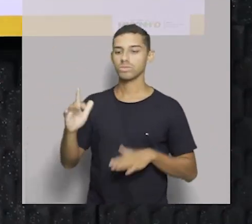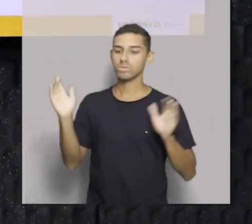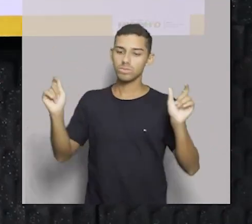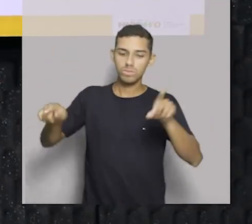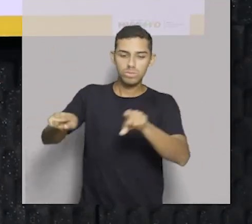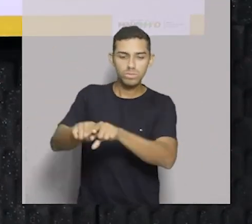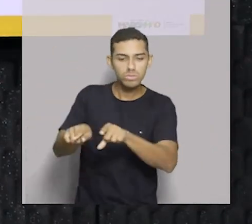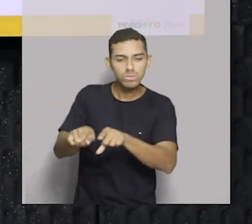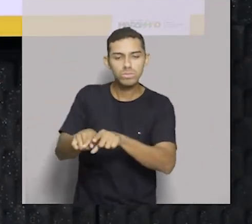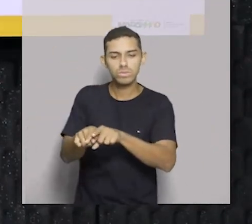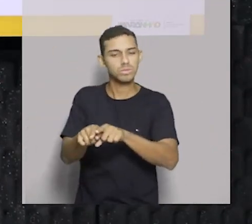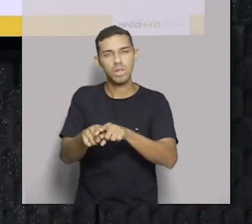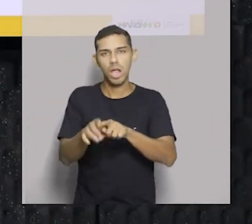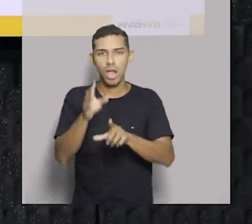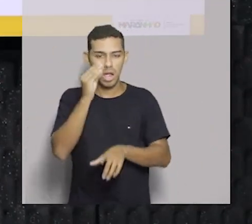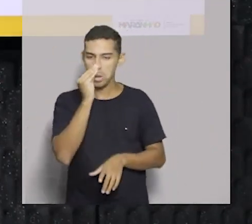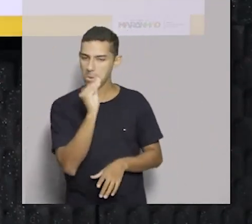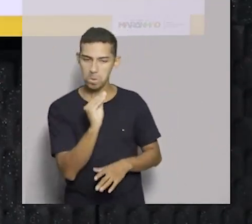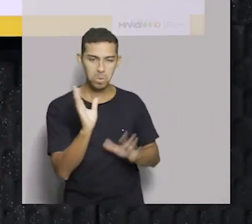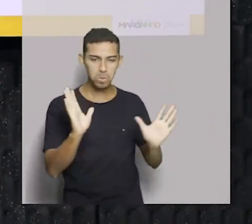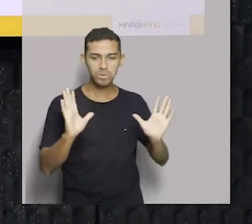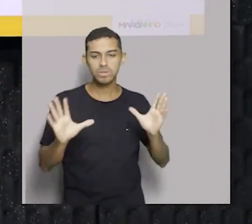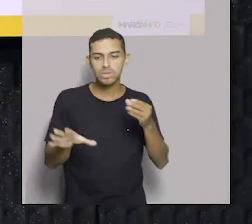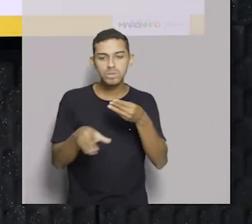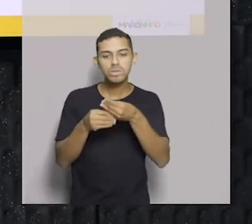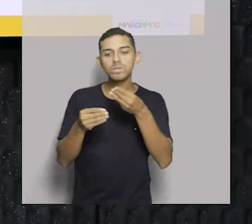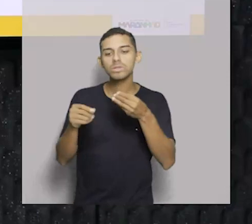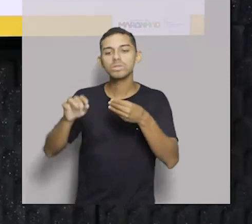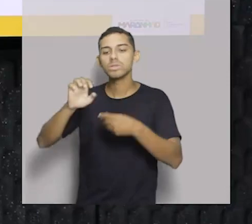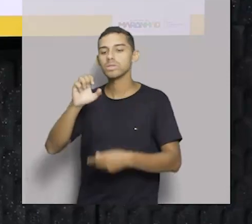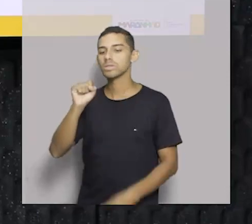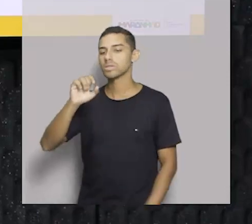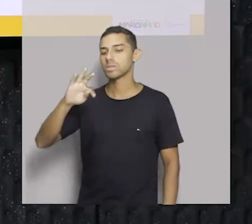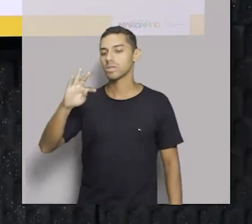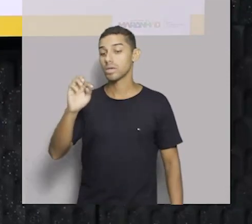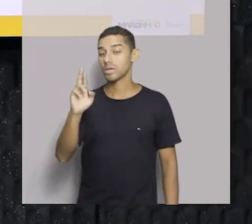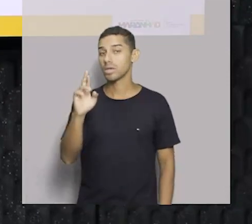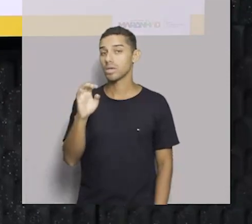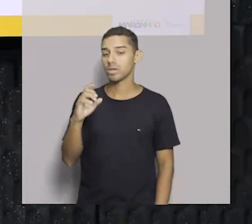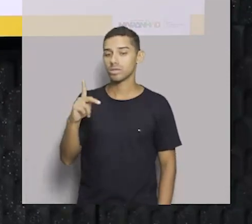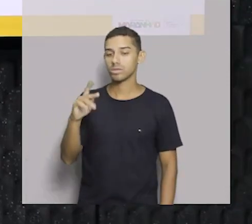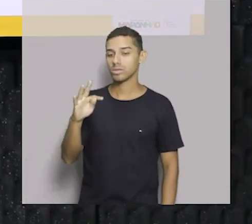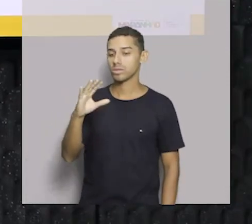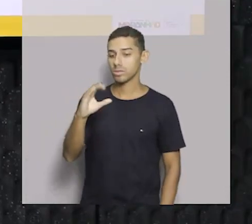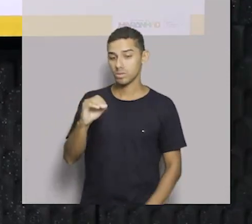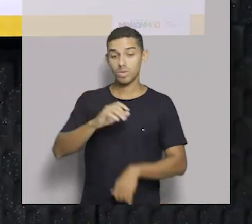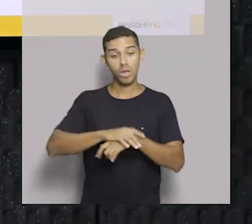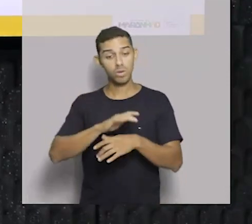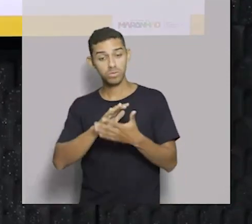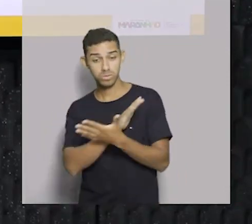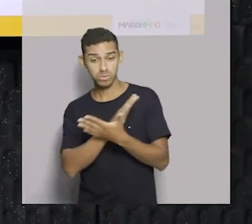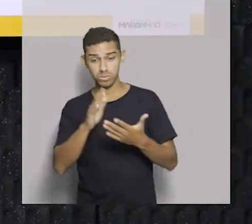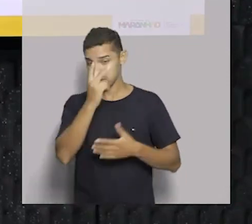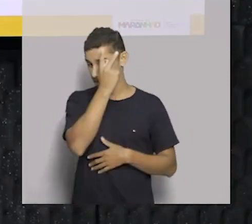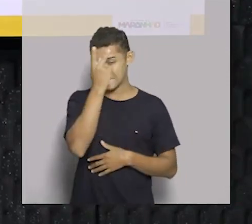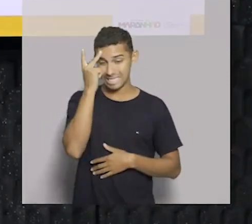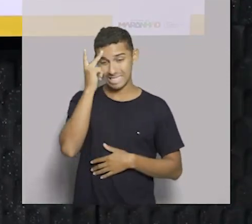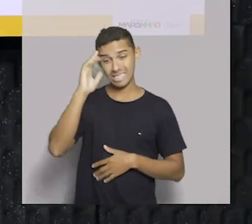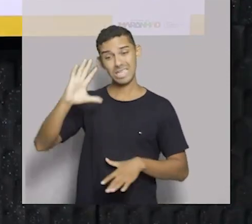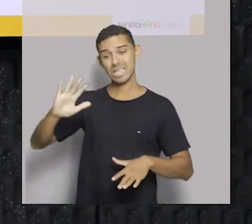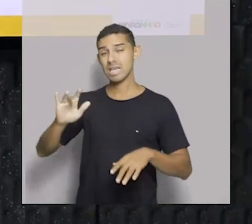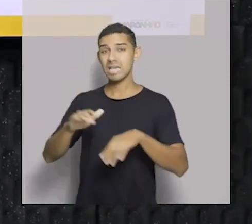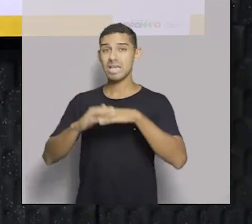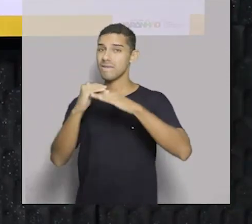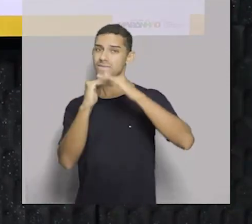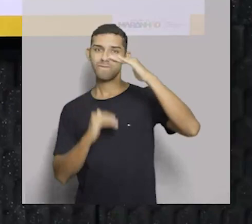desconsideração e reforço de estereótipos que colocam algumas pessoas em situação de